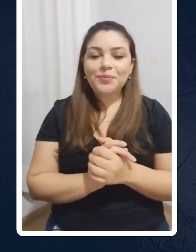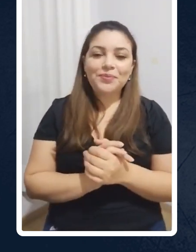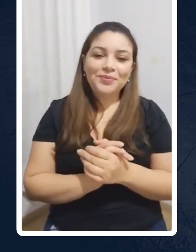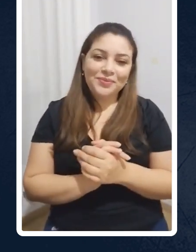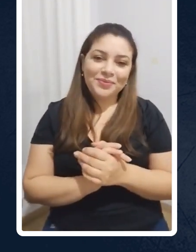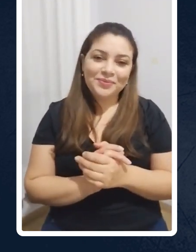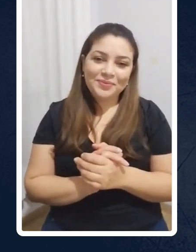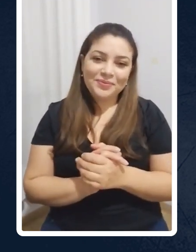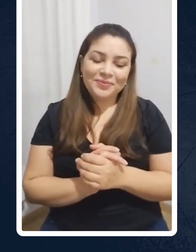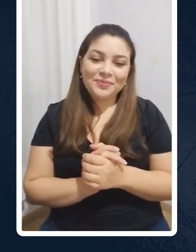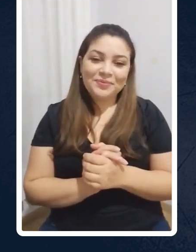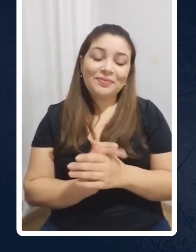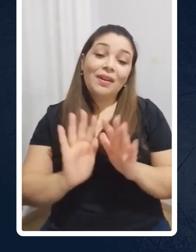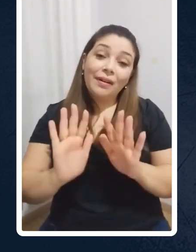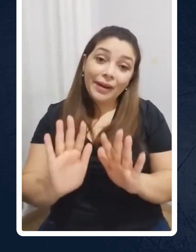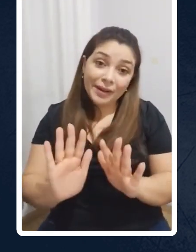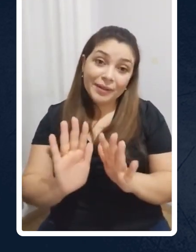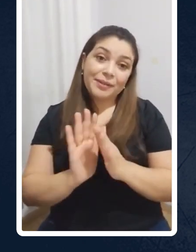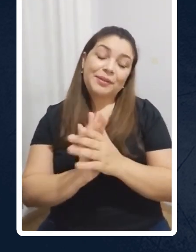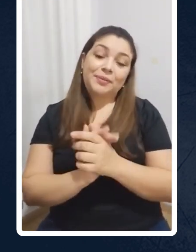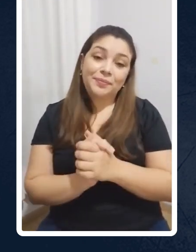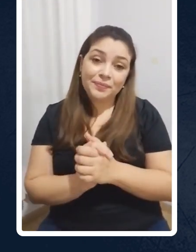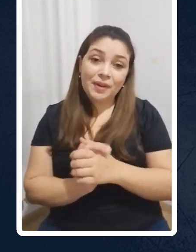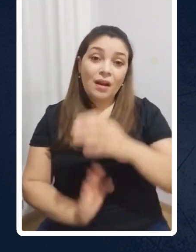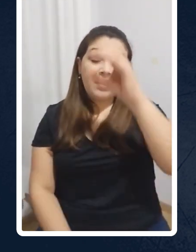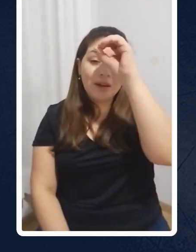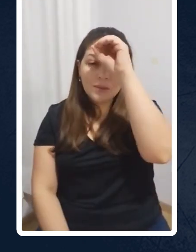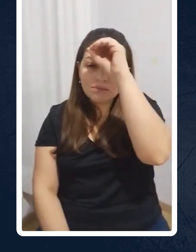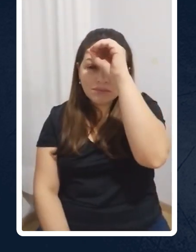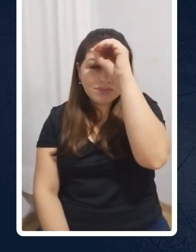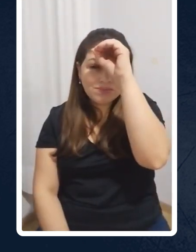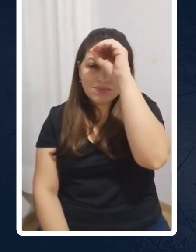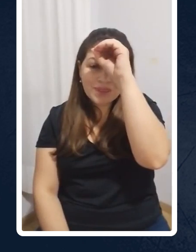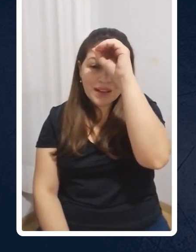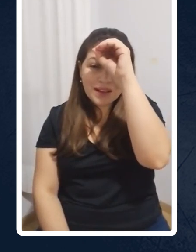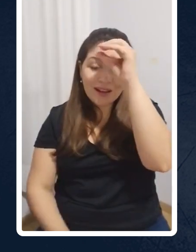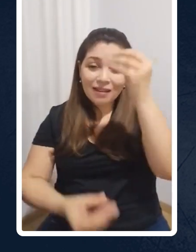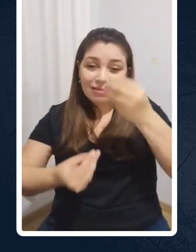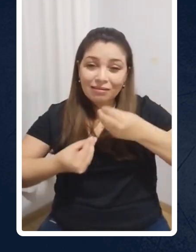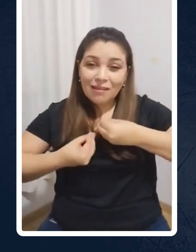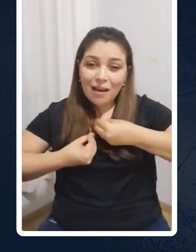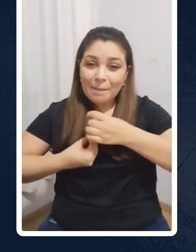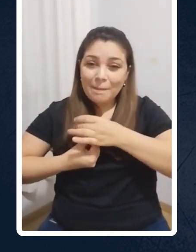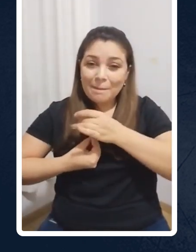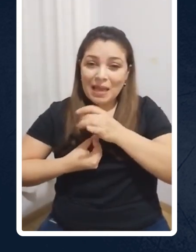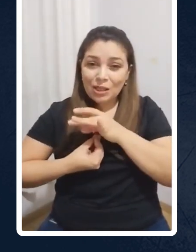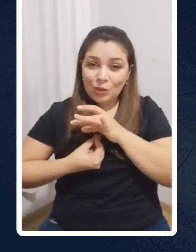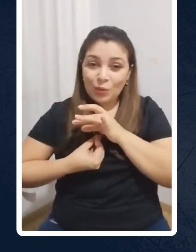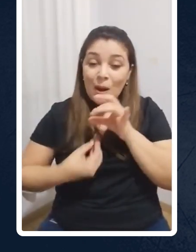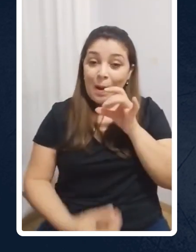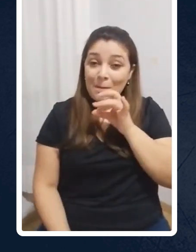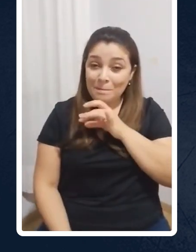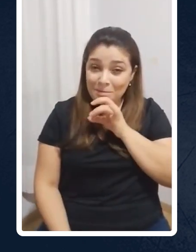A ignorância gera o medo. Uhum, E o medo gera o preconceito. uhum.